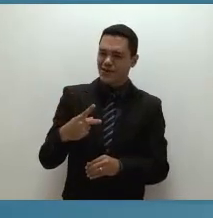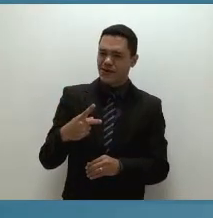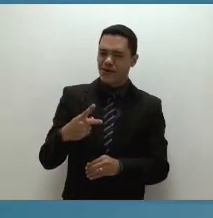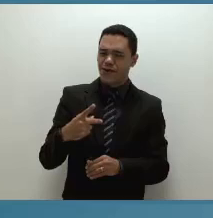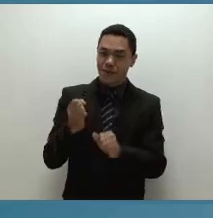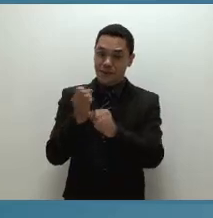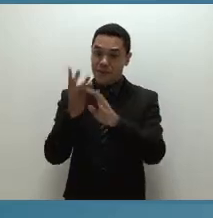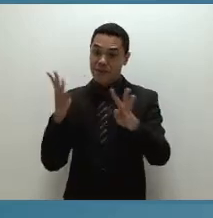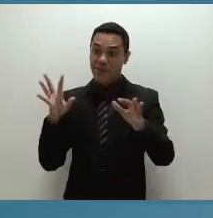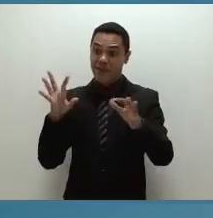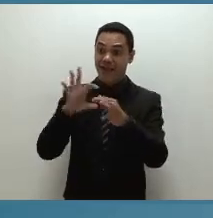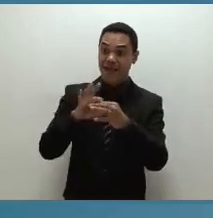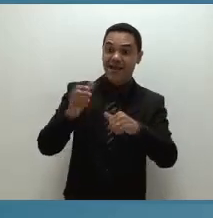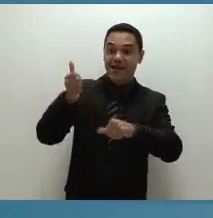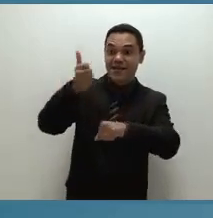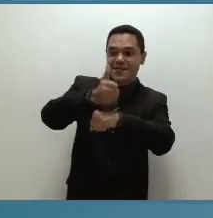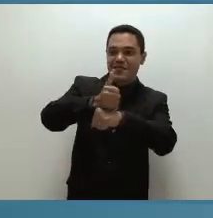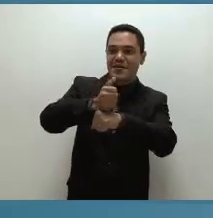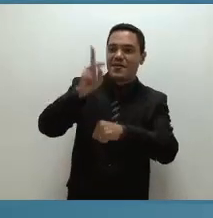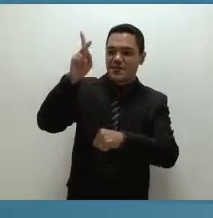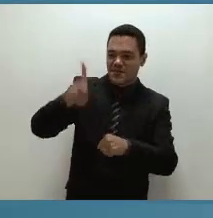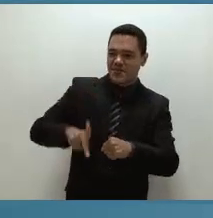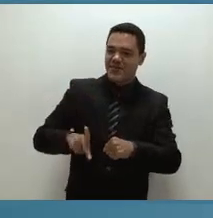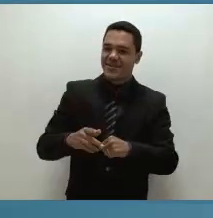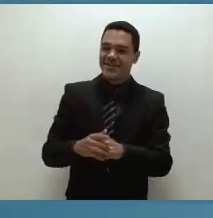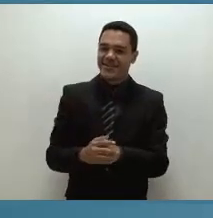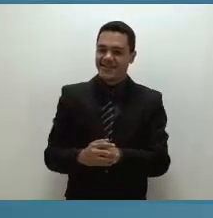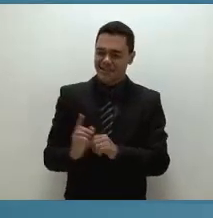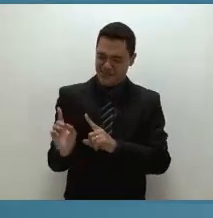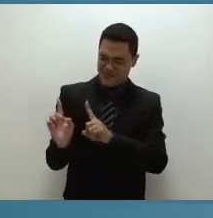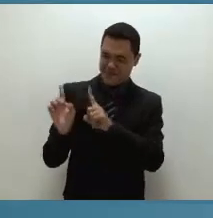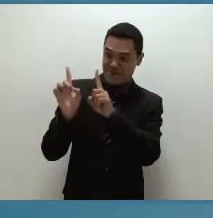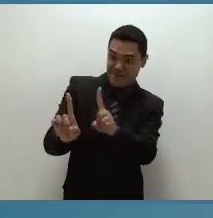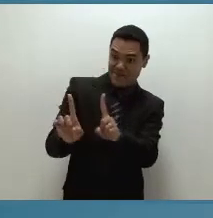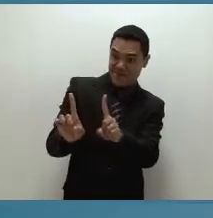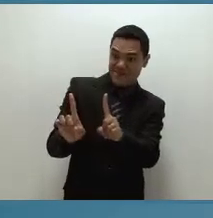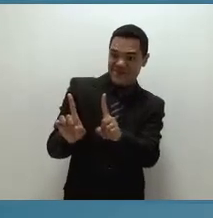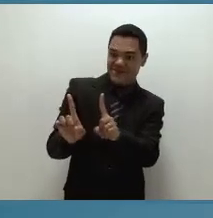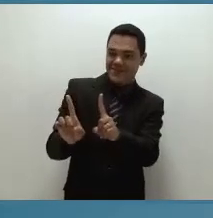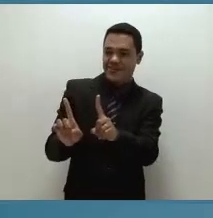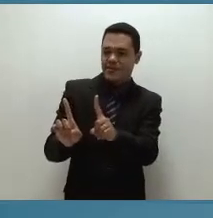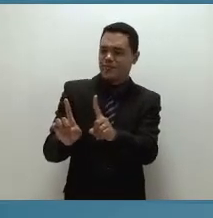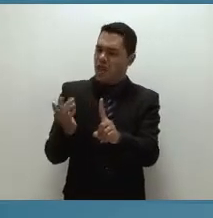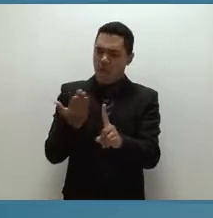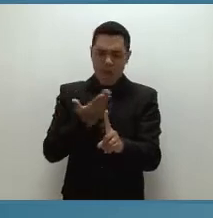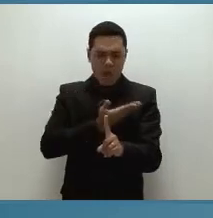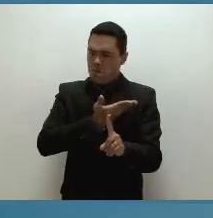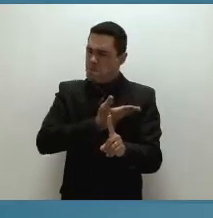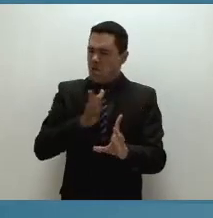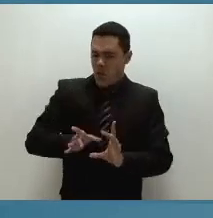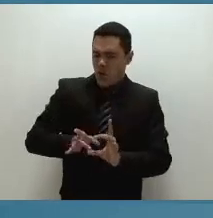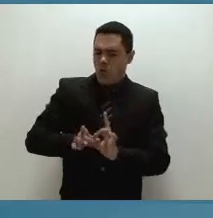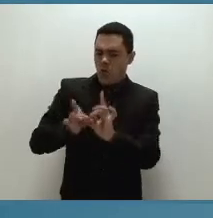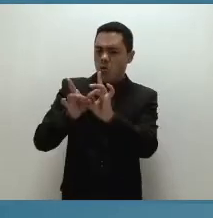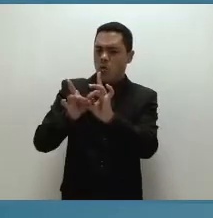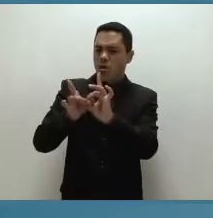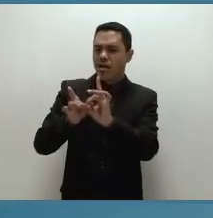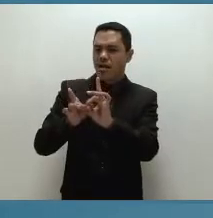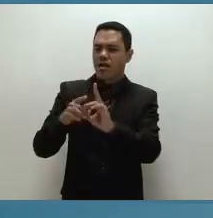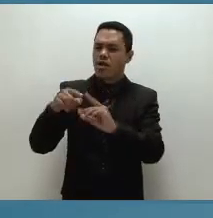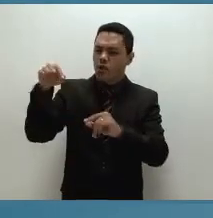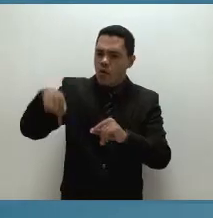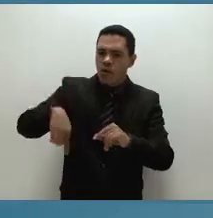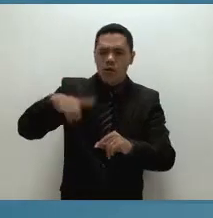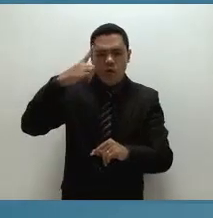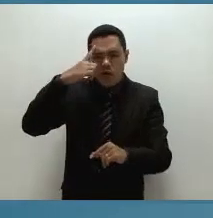Mas nem por a gente ter sido concorrente, a mensagem continuou. Né? Continuou